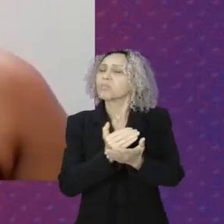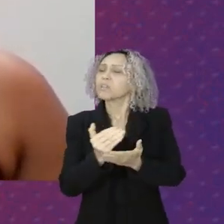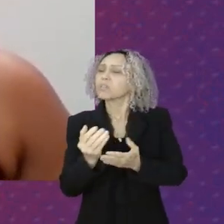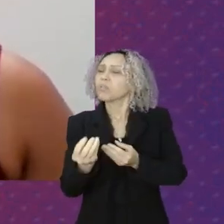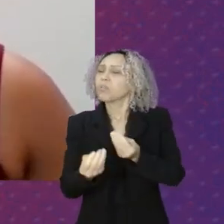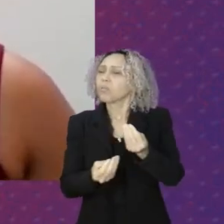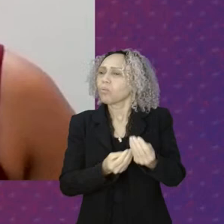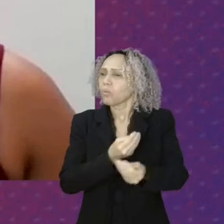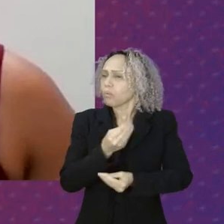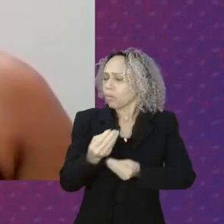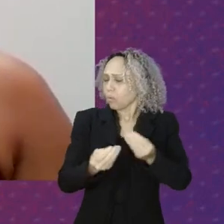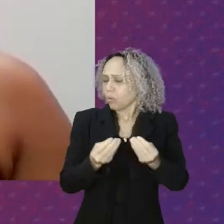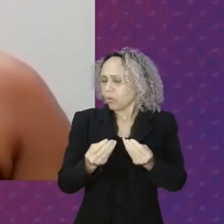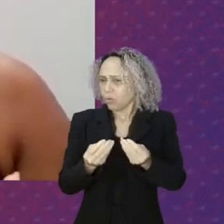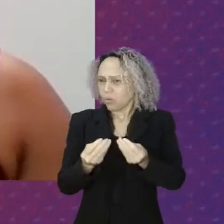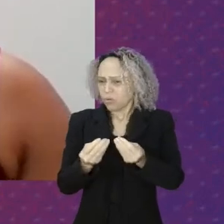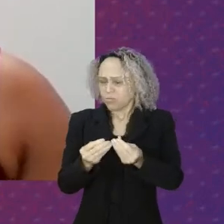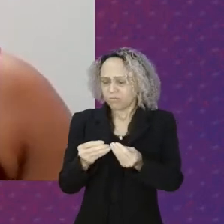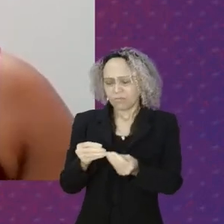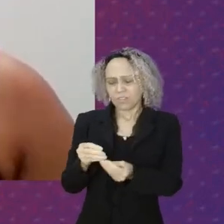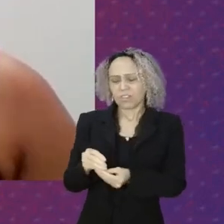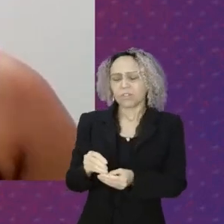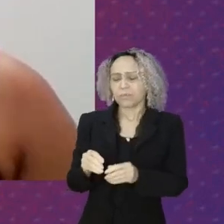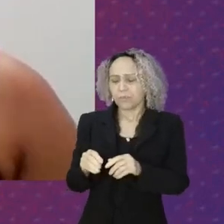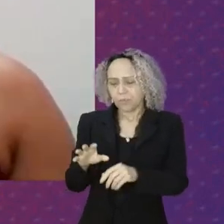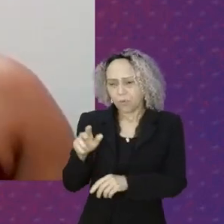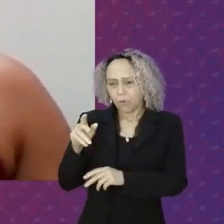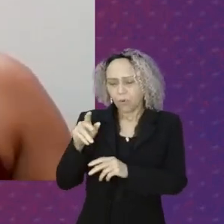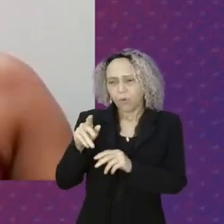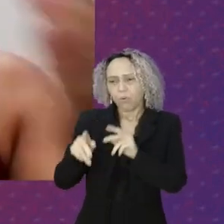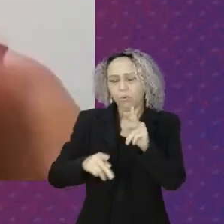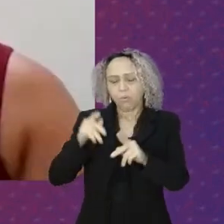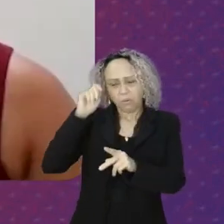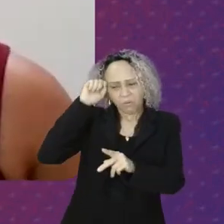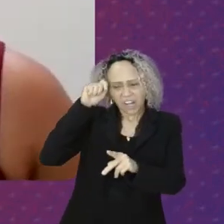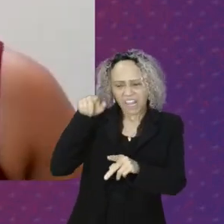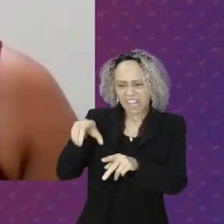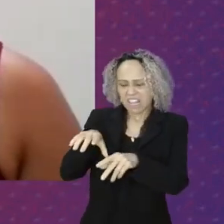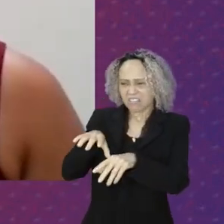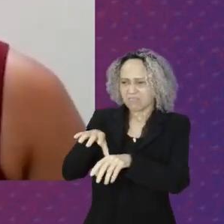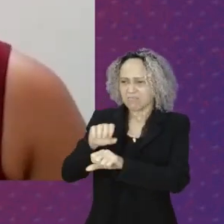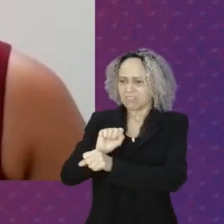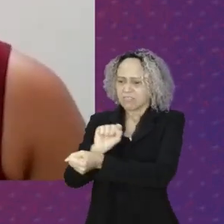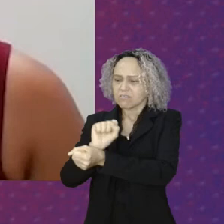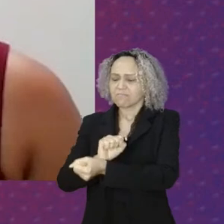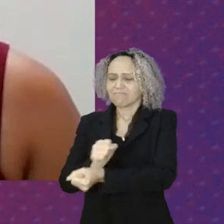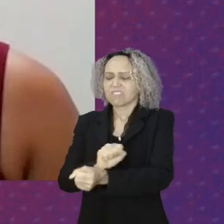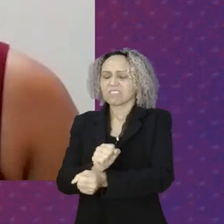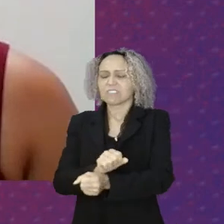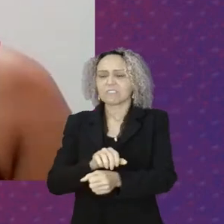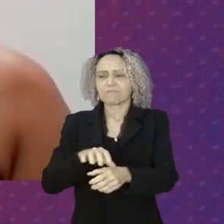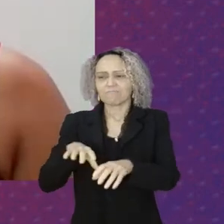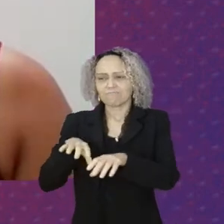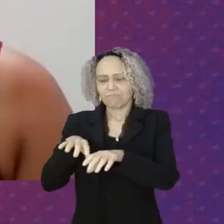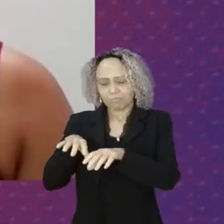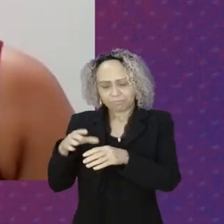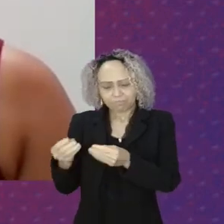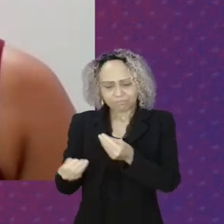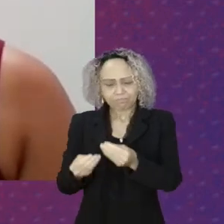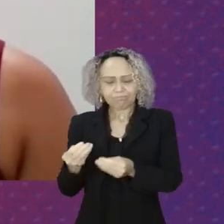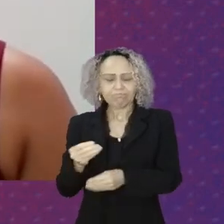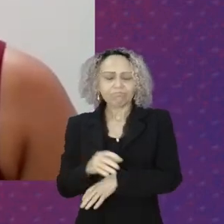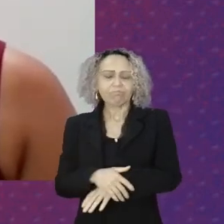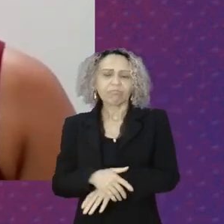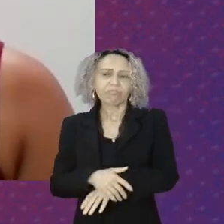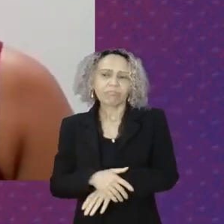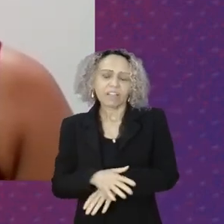população negra a partir da escravidão, no genocídio dos povos indígenas, no genocídio da população negra, né, que o movimento negro